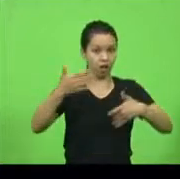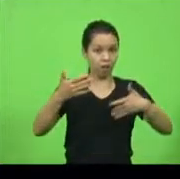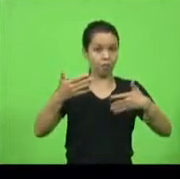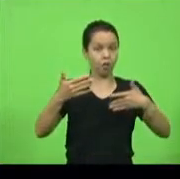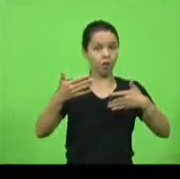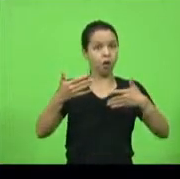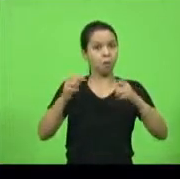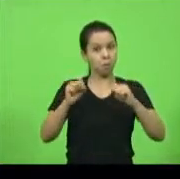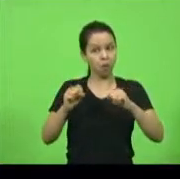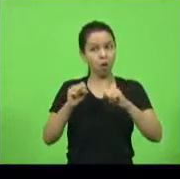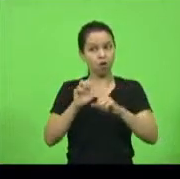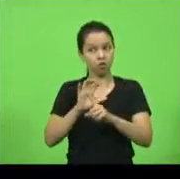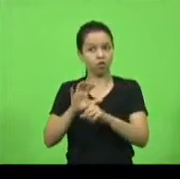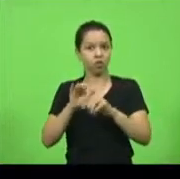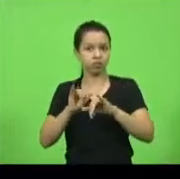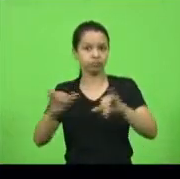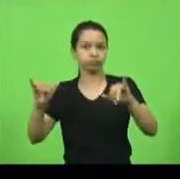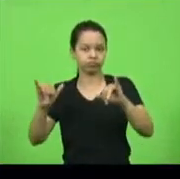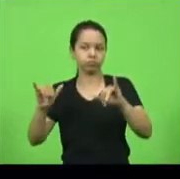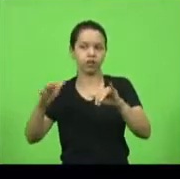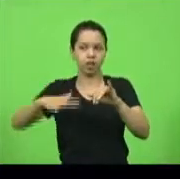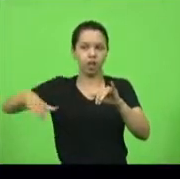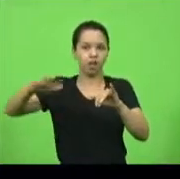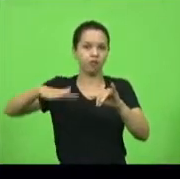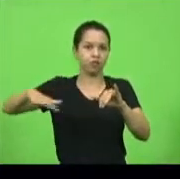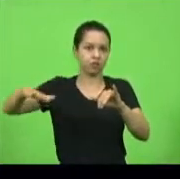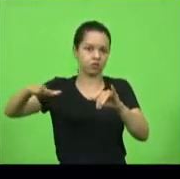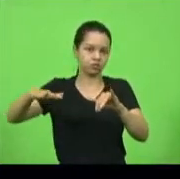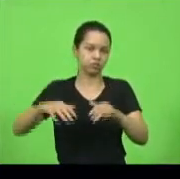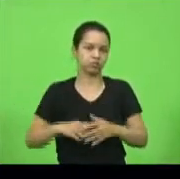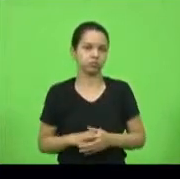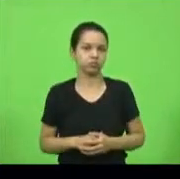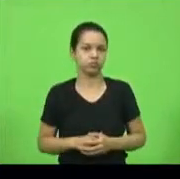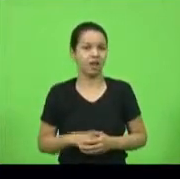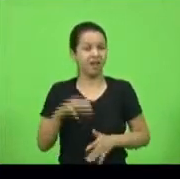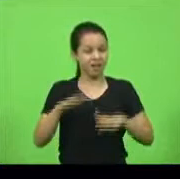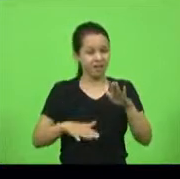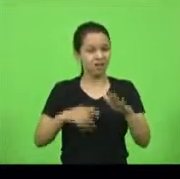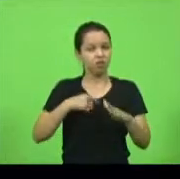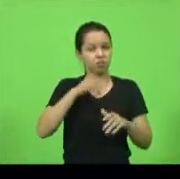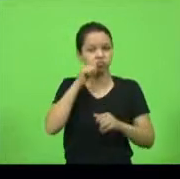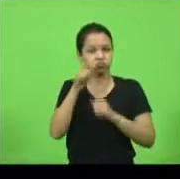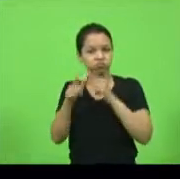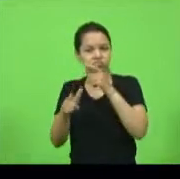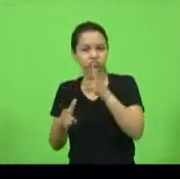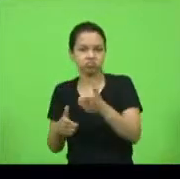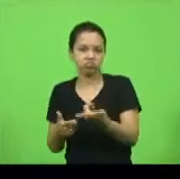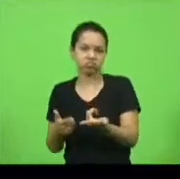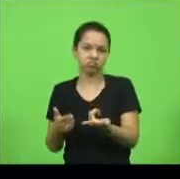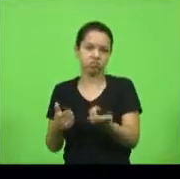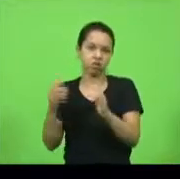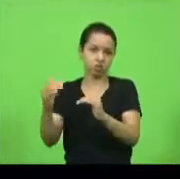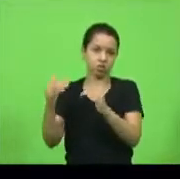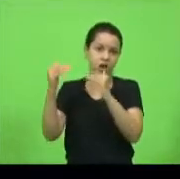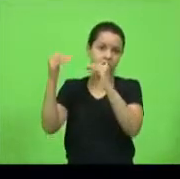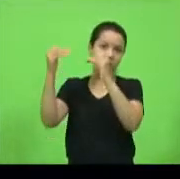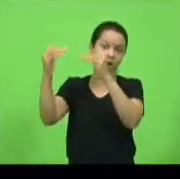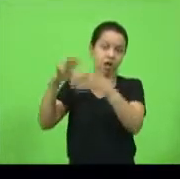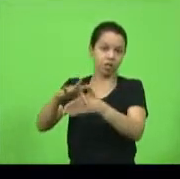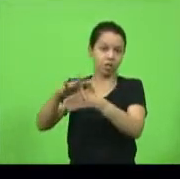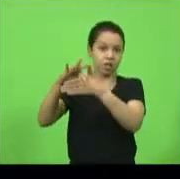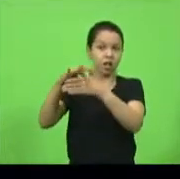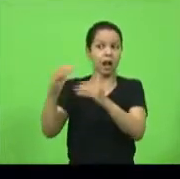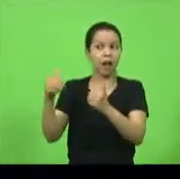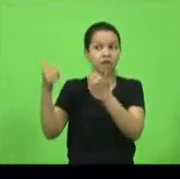Muitas vezes o insulto que nós pregamos aqui às autoridades, às lideranças, acaba se refletindo lá